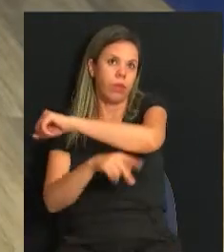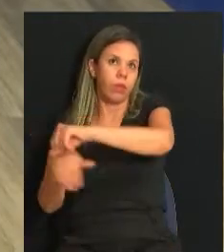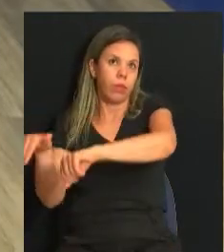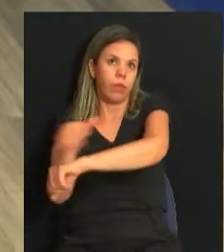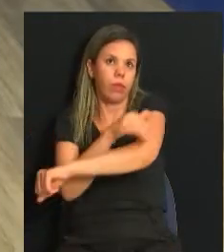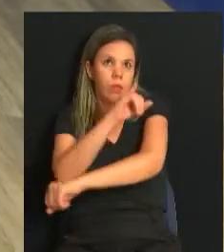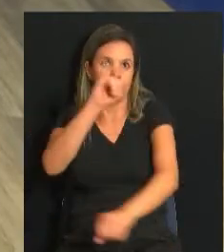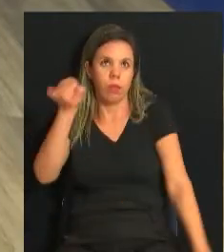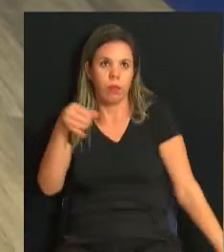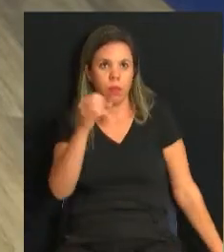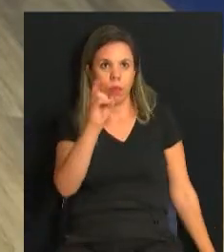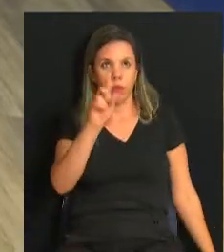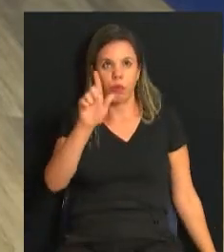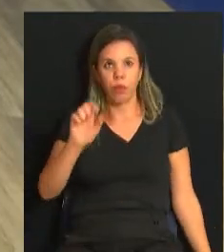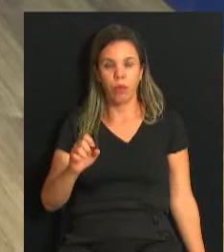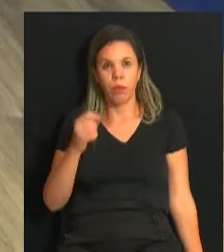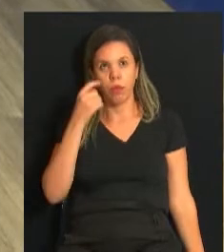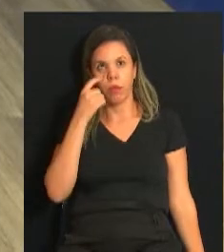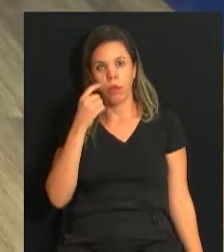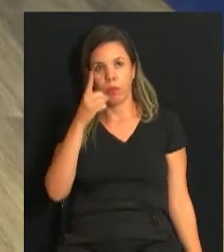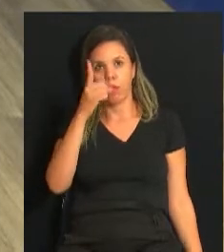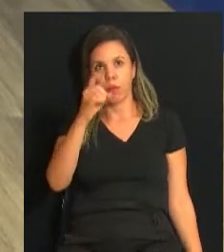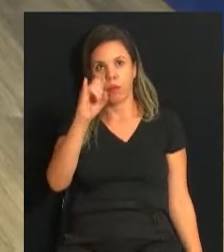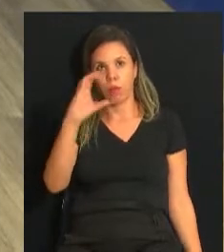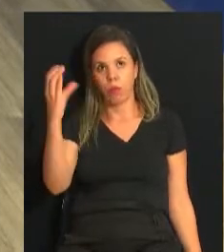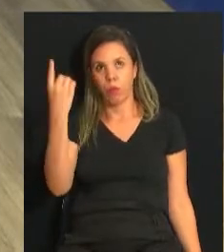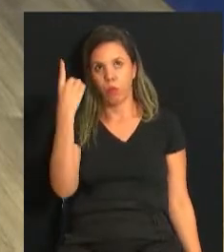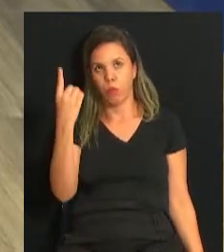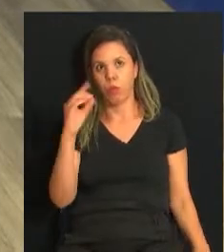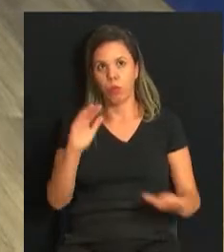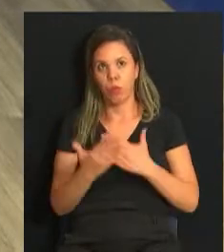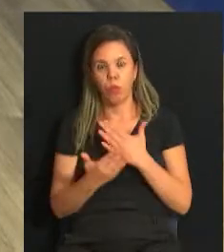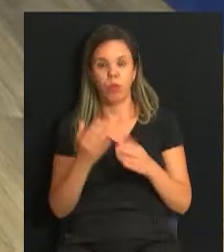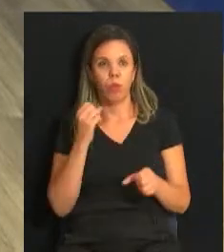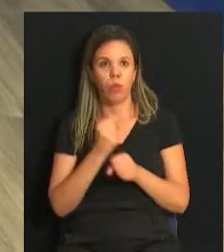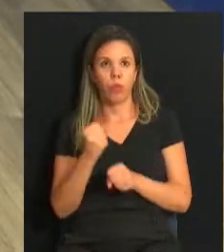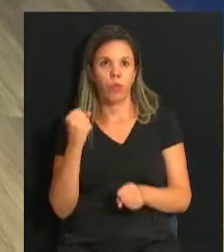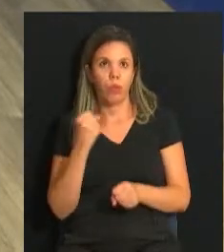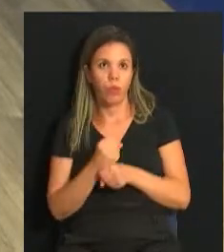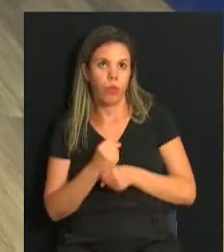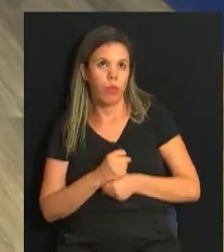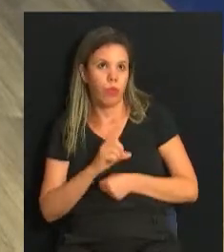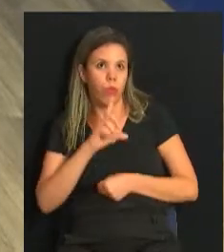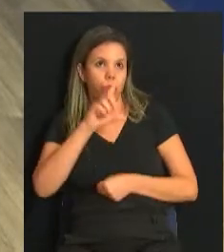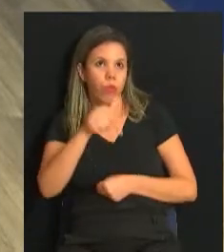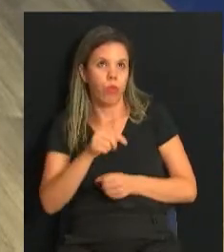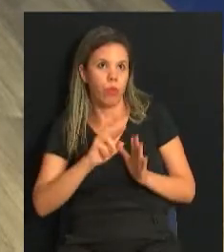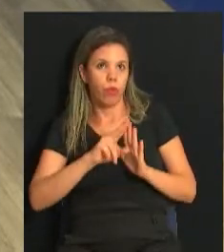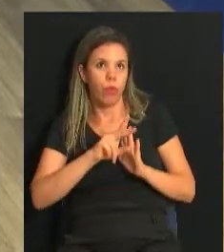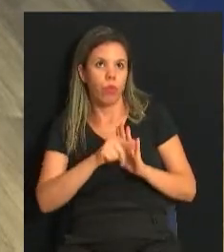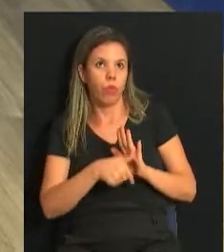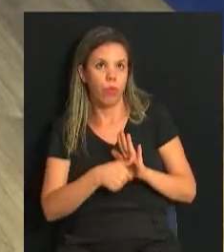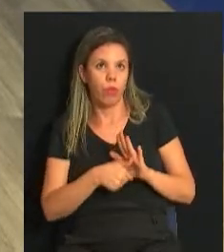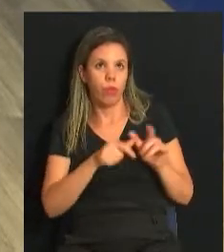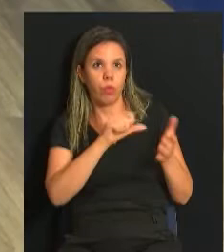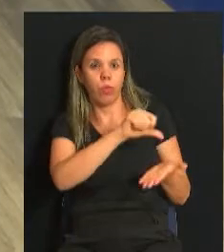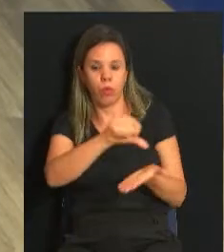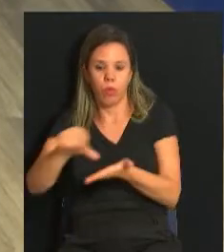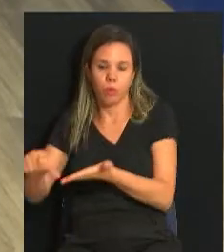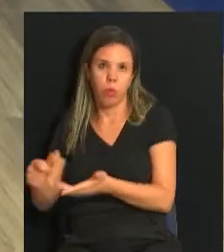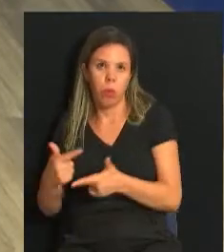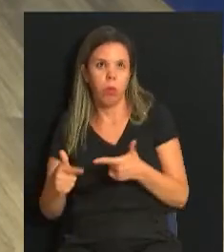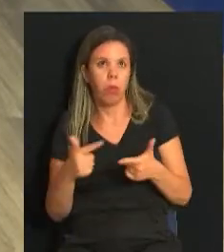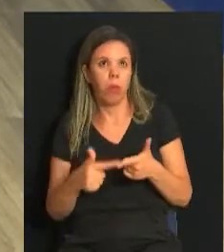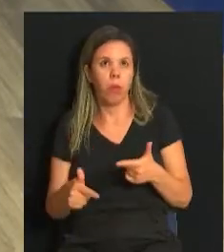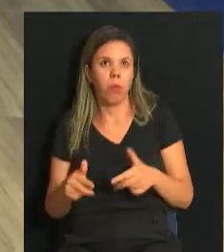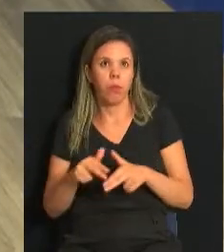Jorge Pinto de Mendonça no Dique um seja reconstruída depois de ter vários pontos desmoronadas